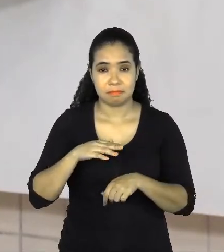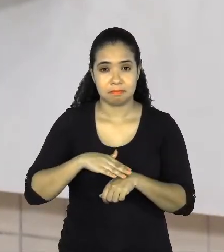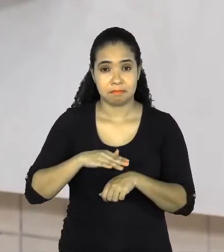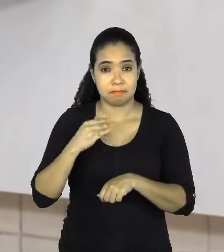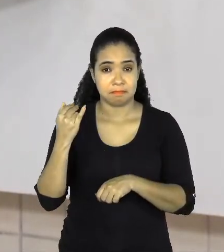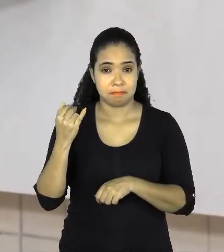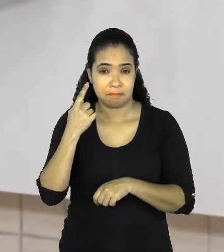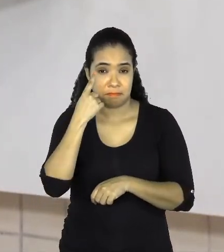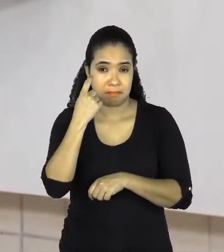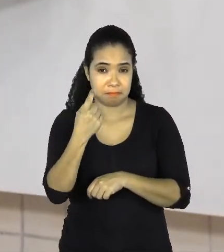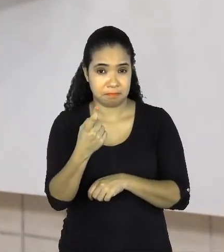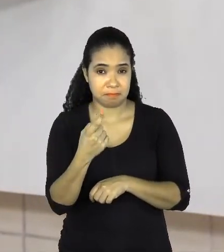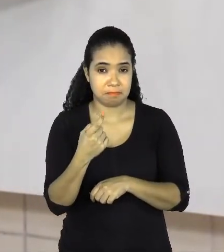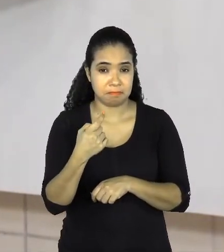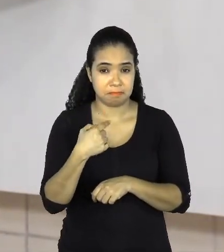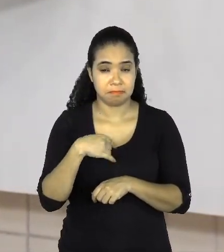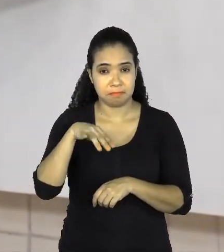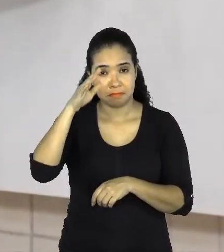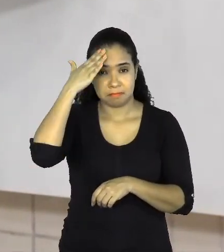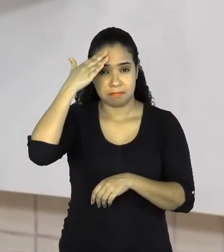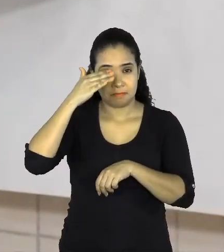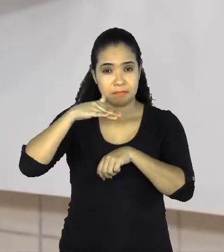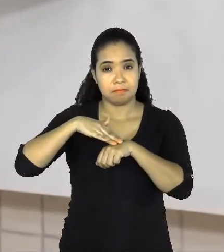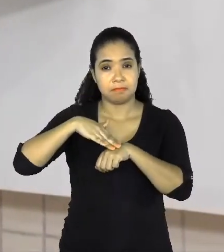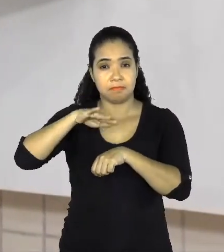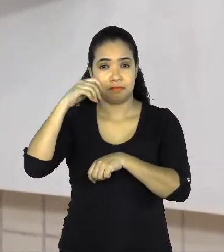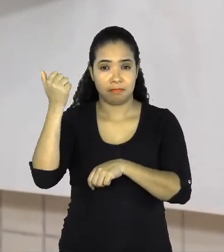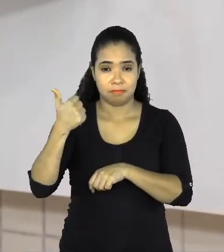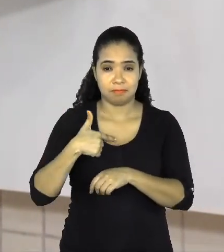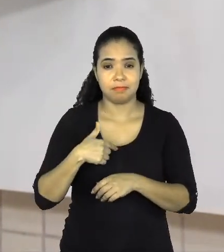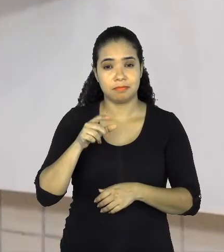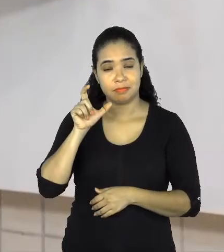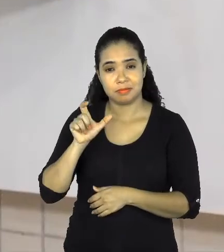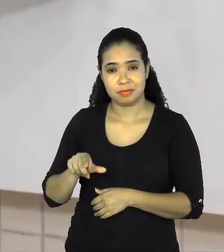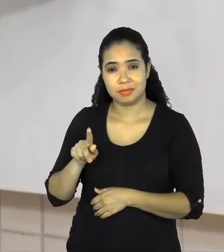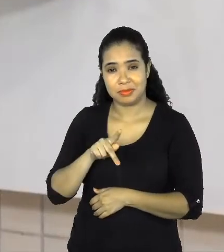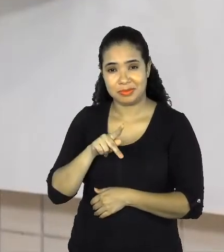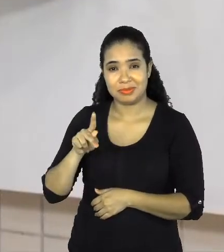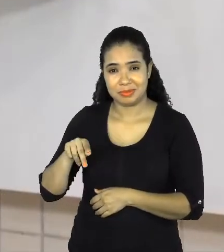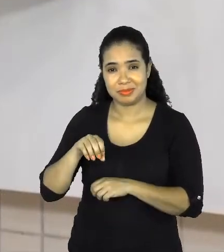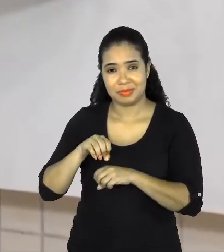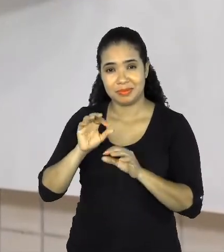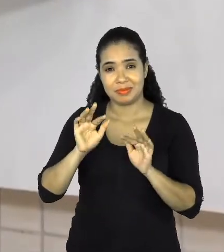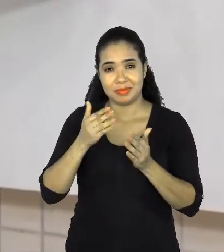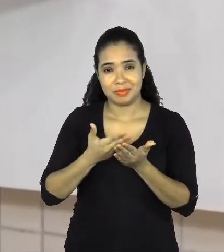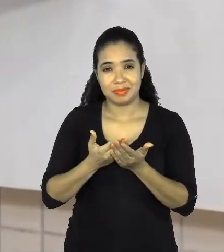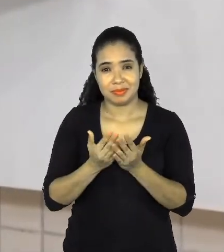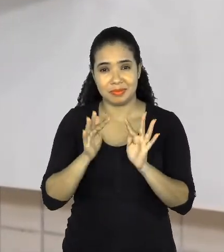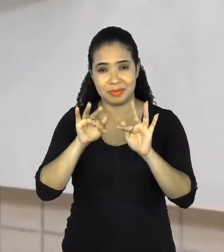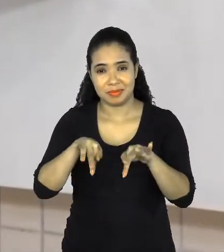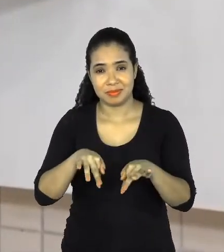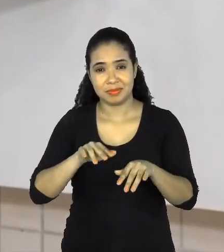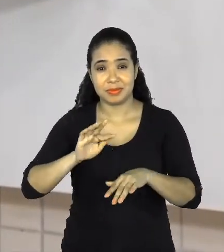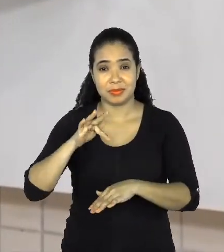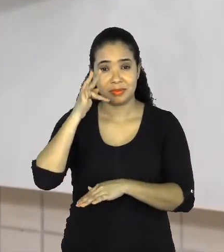desse conteúdo do que eu. Tranquilo? Então, eu sou o Walter Almeida e essa aula termina aqui.